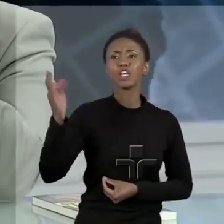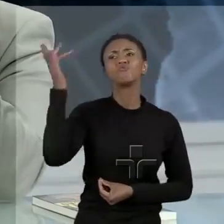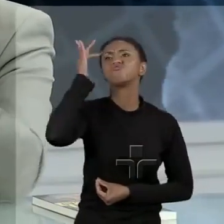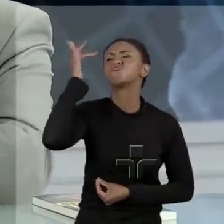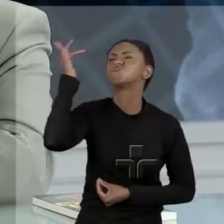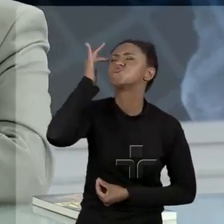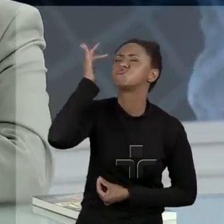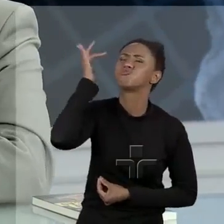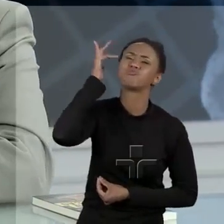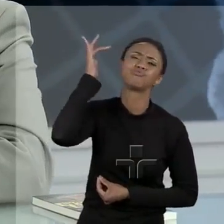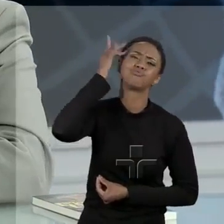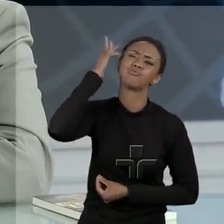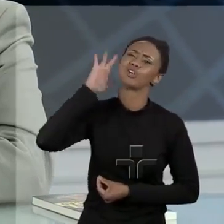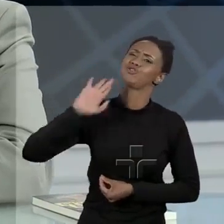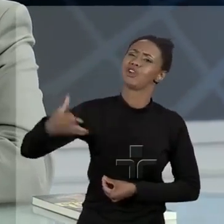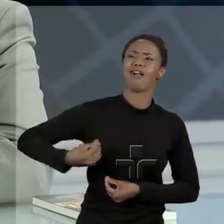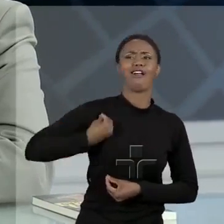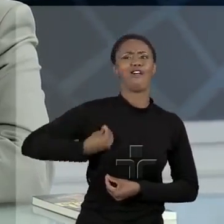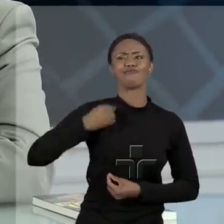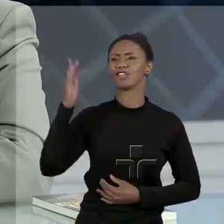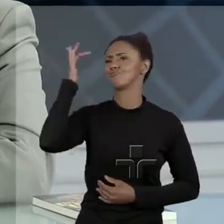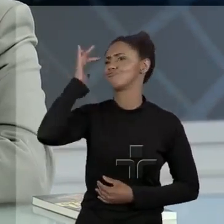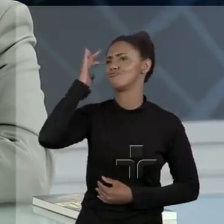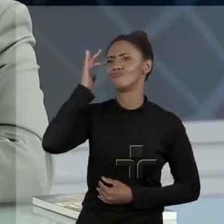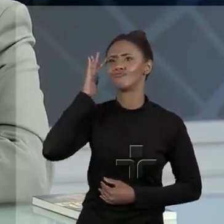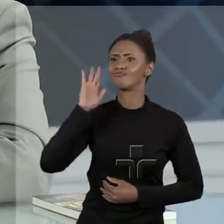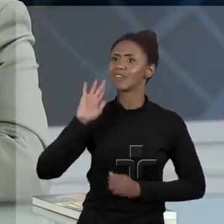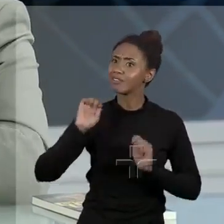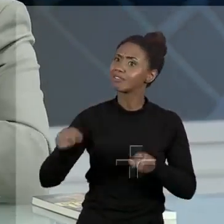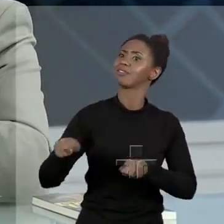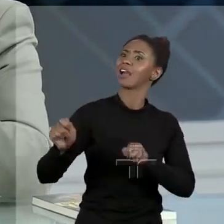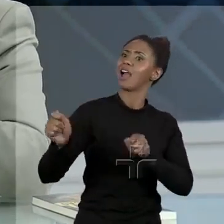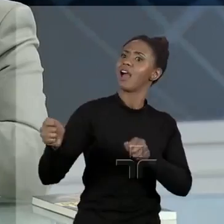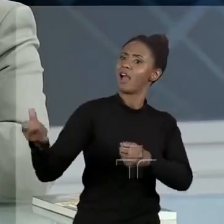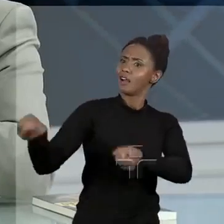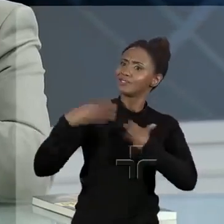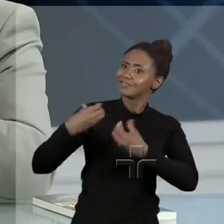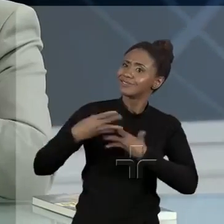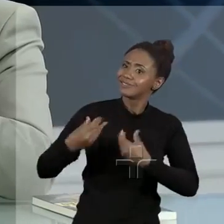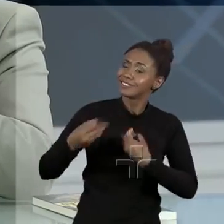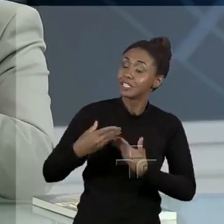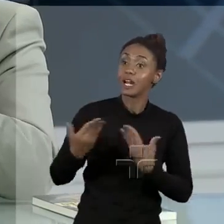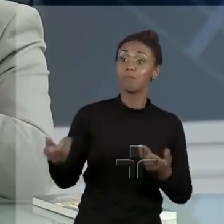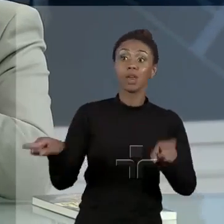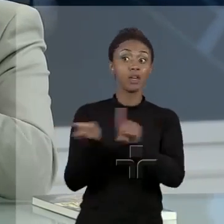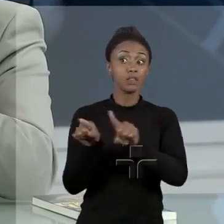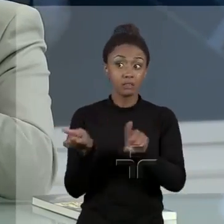momento de maturidade na vida dele. Tem muito a oferecer. Ele tem muito a oferecer. E muitas vezes